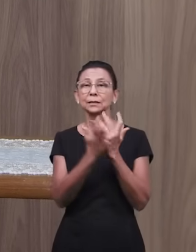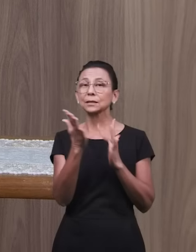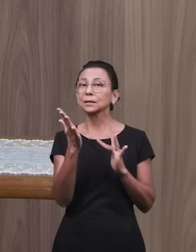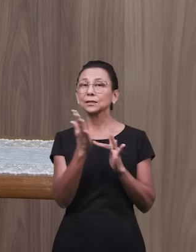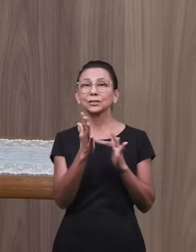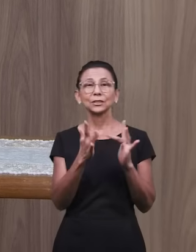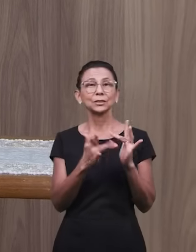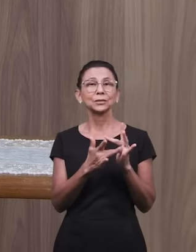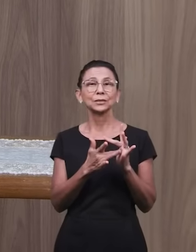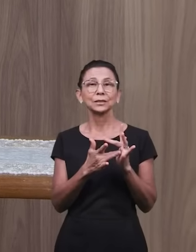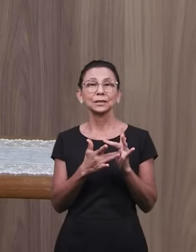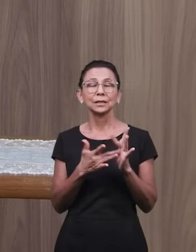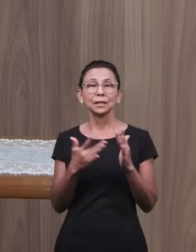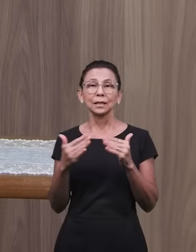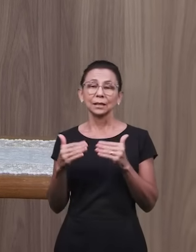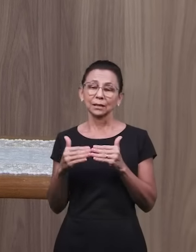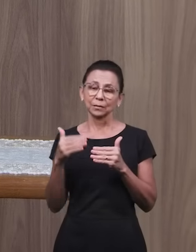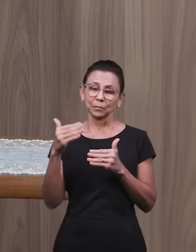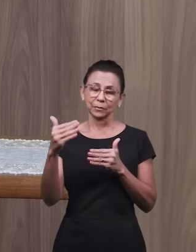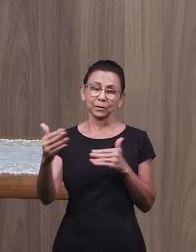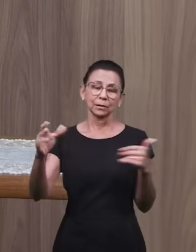Alcançamos o novo nascimento.